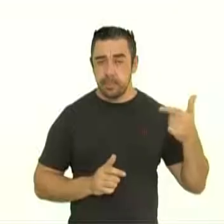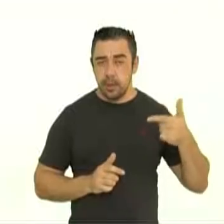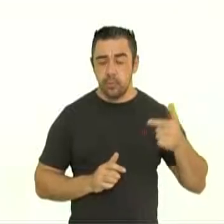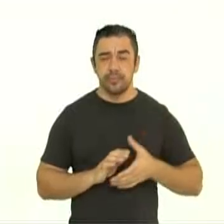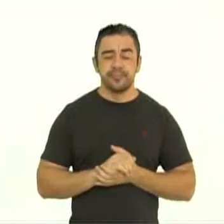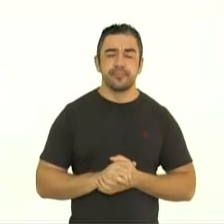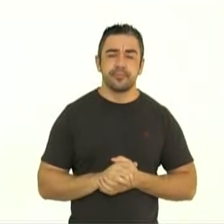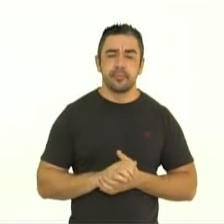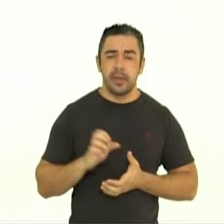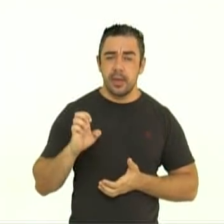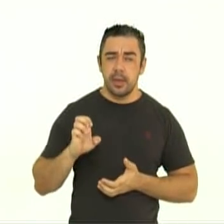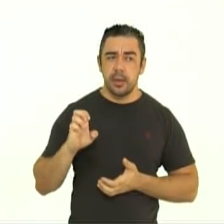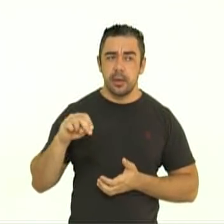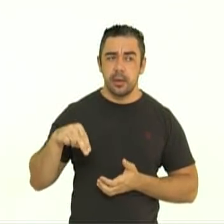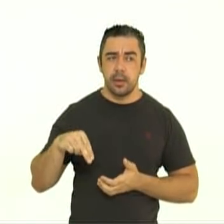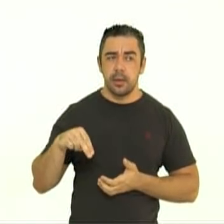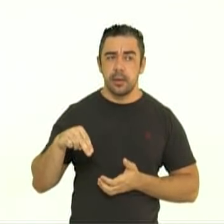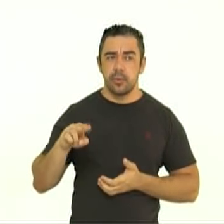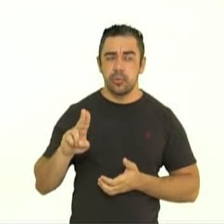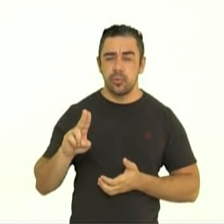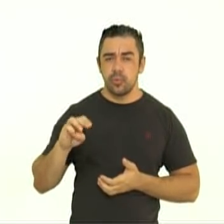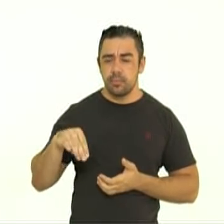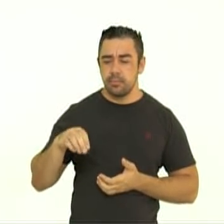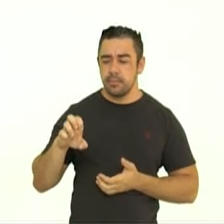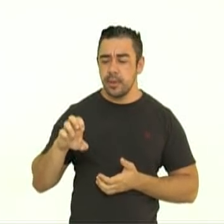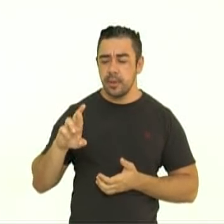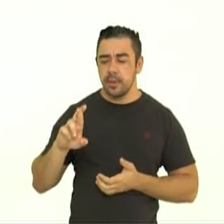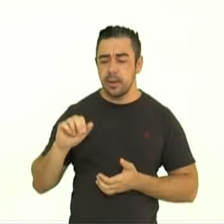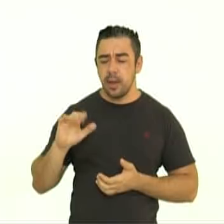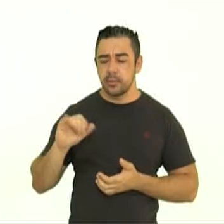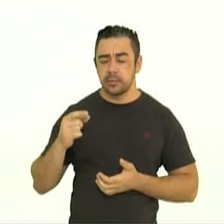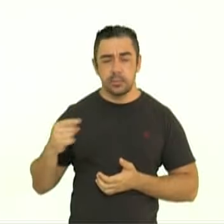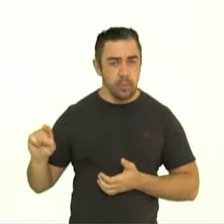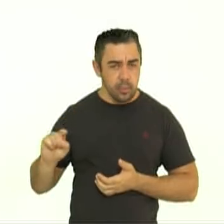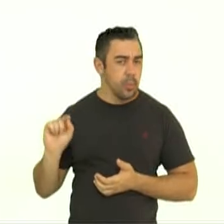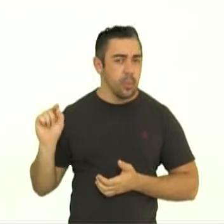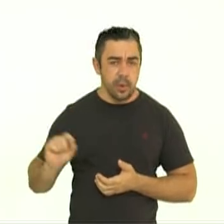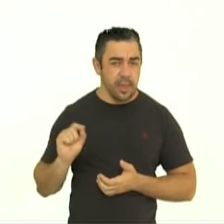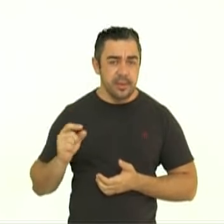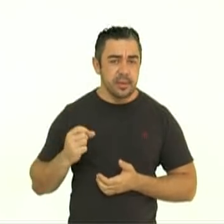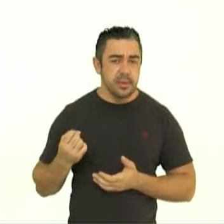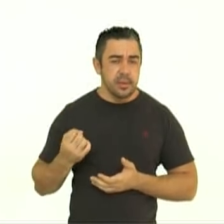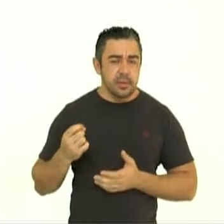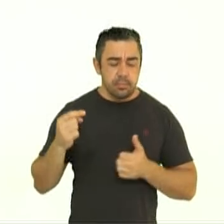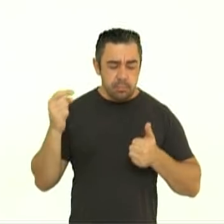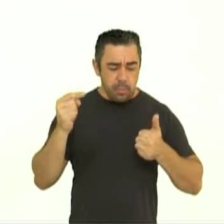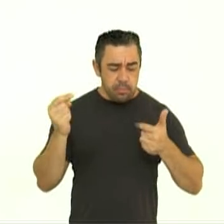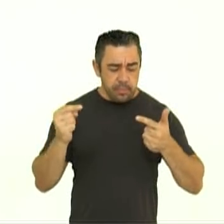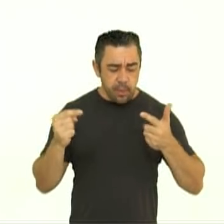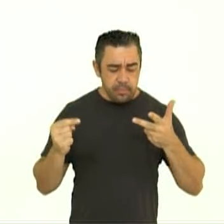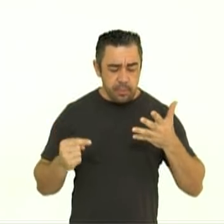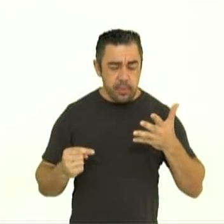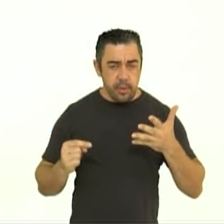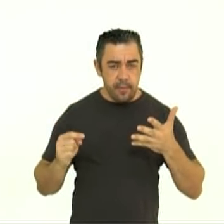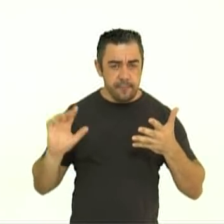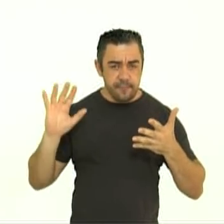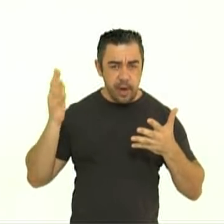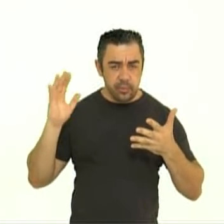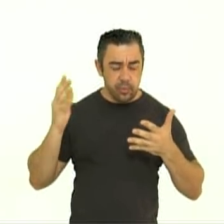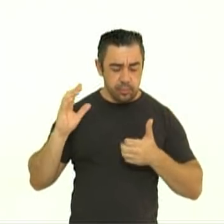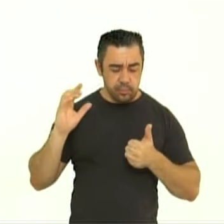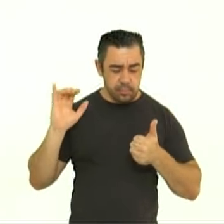deles é o argumento de enumeração, ou seja, enumeração dos fatos. Ele serve